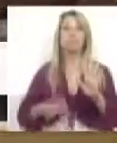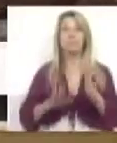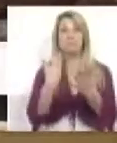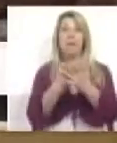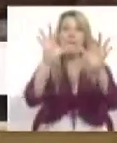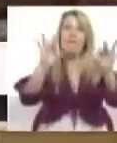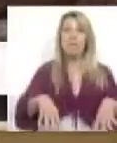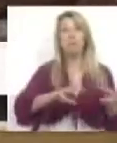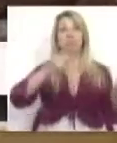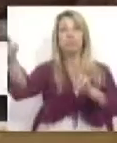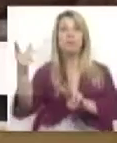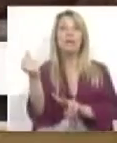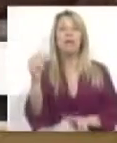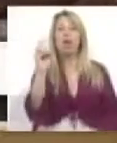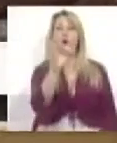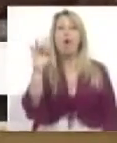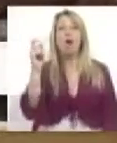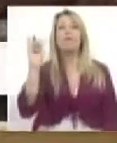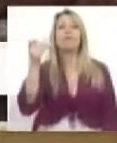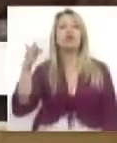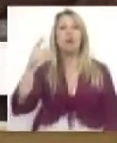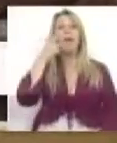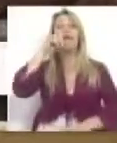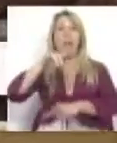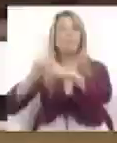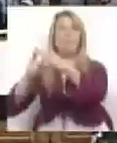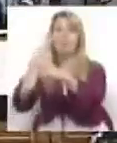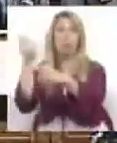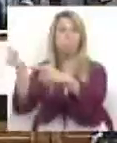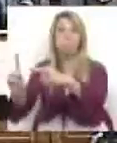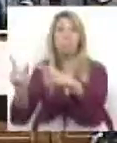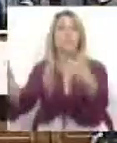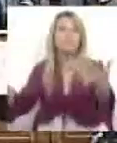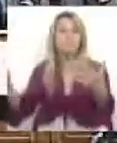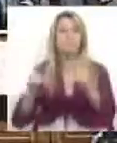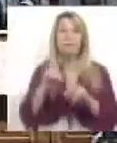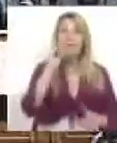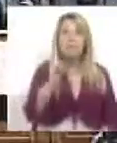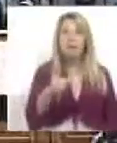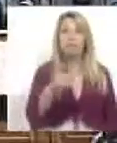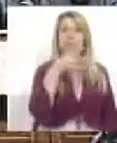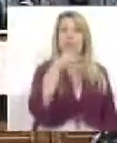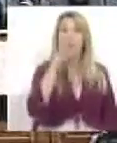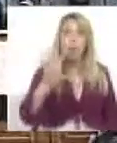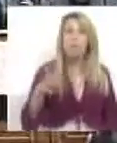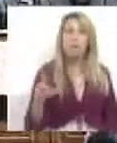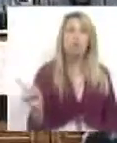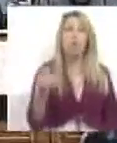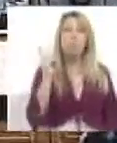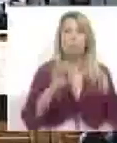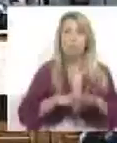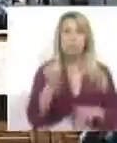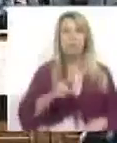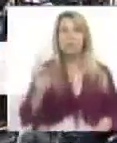para veículos offshores com beneficiários desconhecidos. Não é uma explicação que devem ao país depois de 4